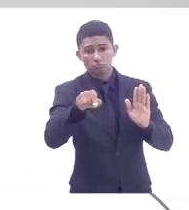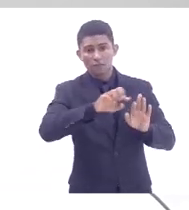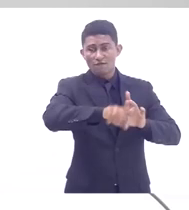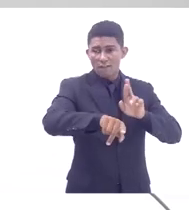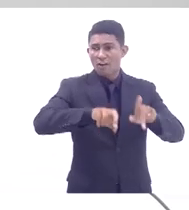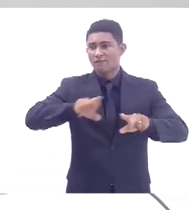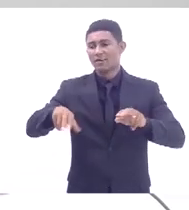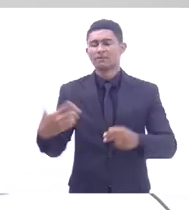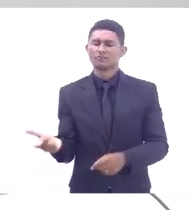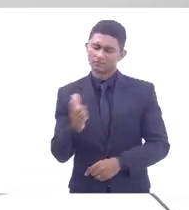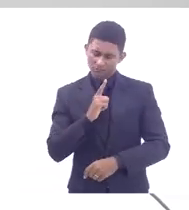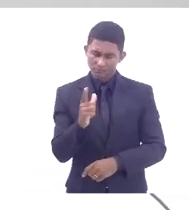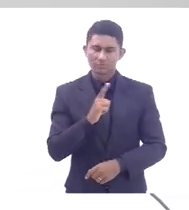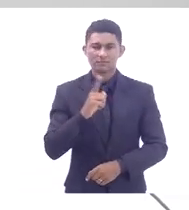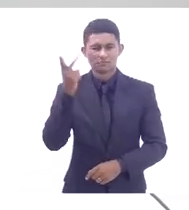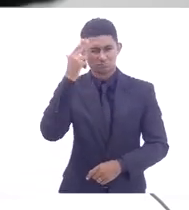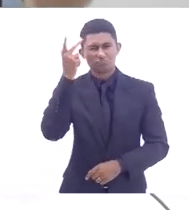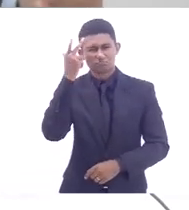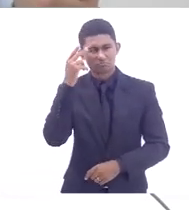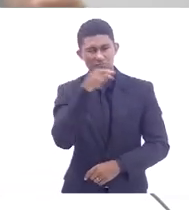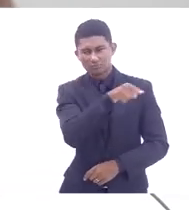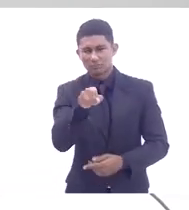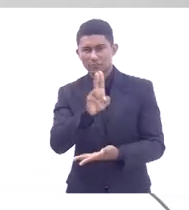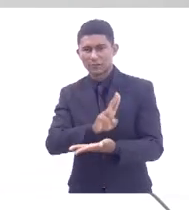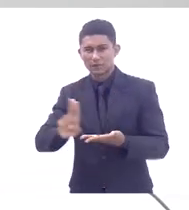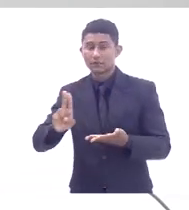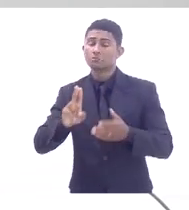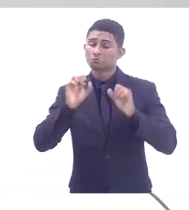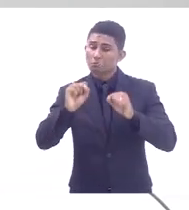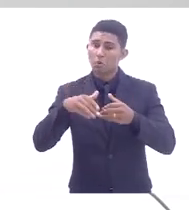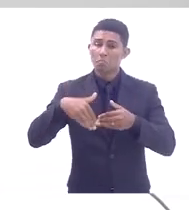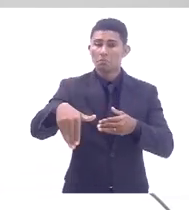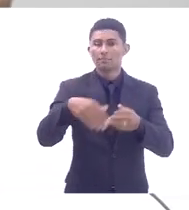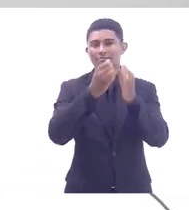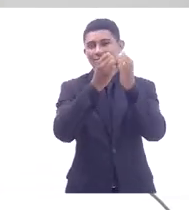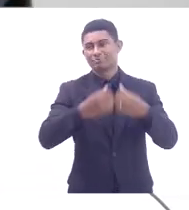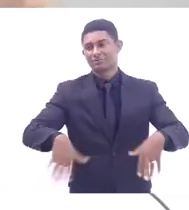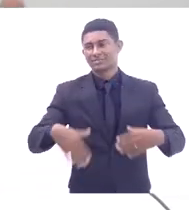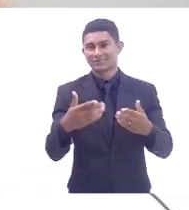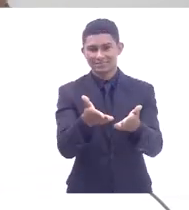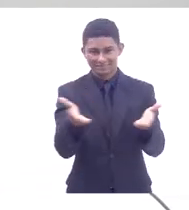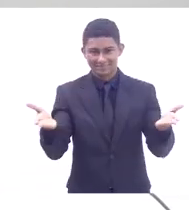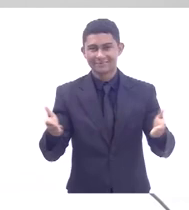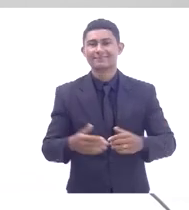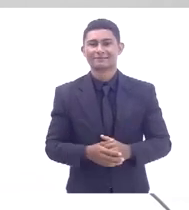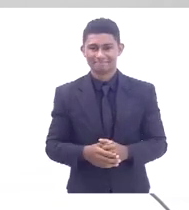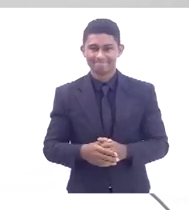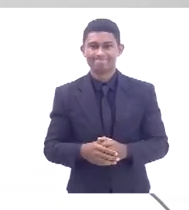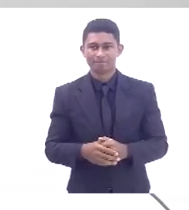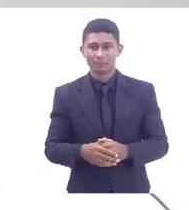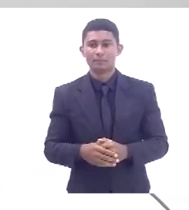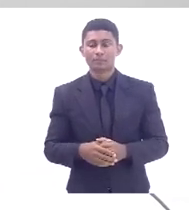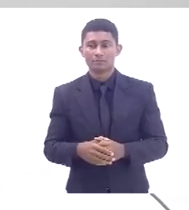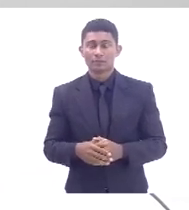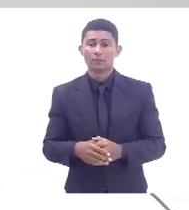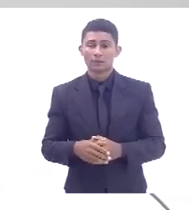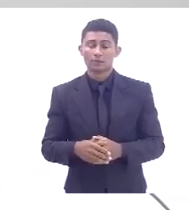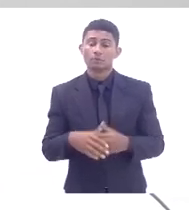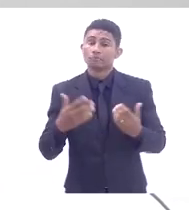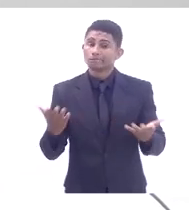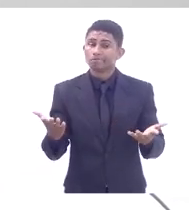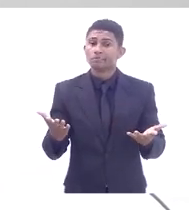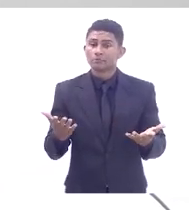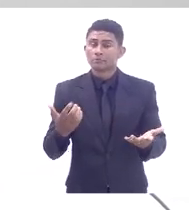acionamento desta universidade e prejudicando inclusive o dispositivo que já existem e já estão sendo já estão sendo